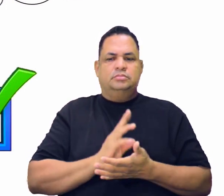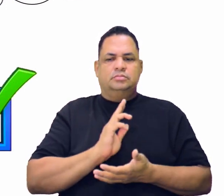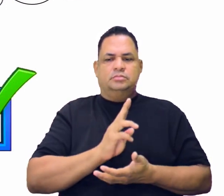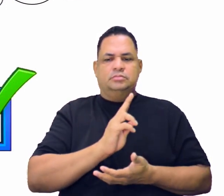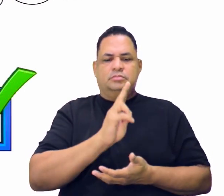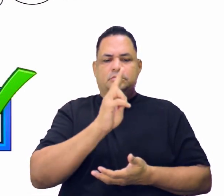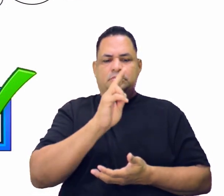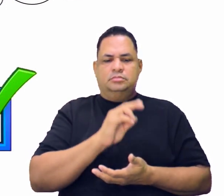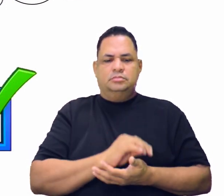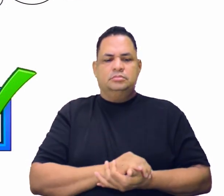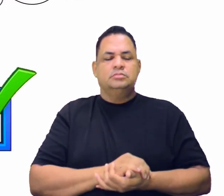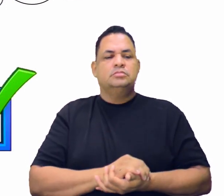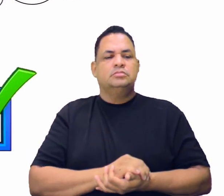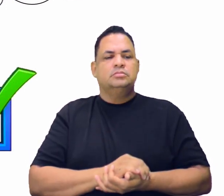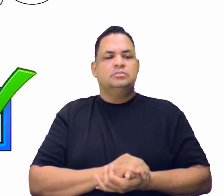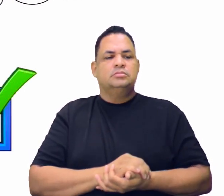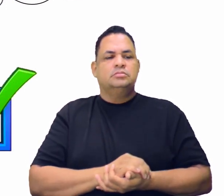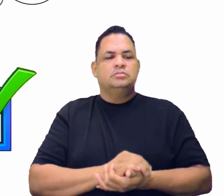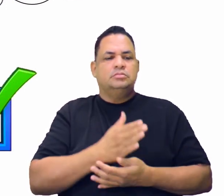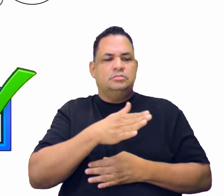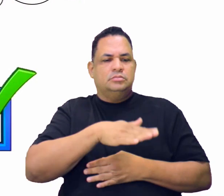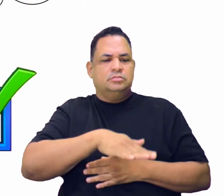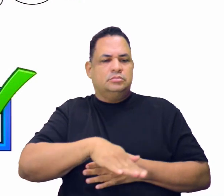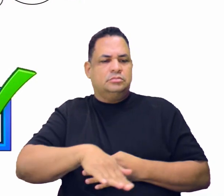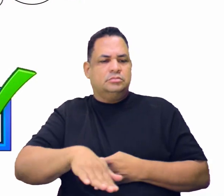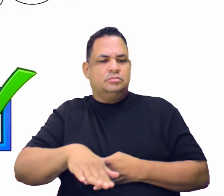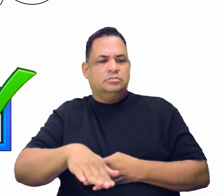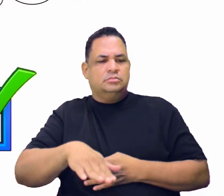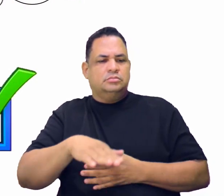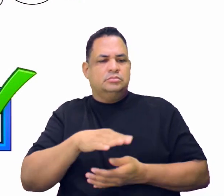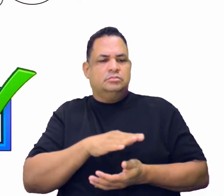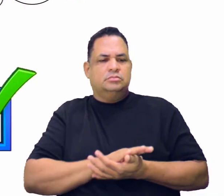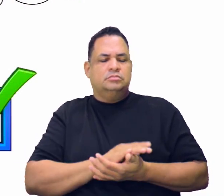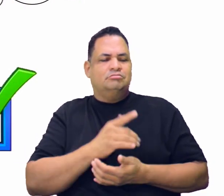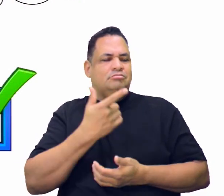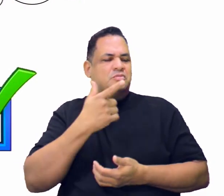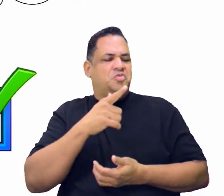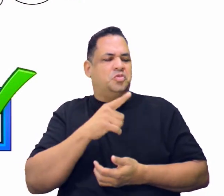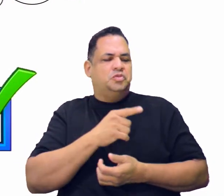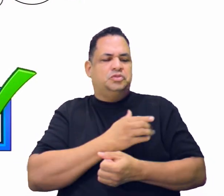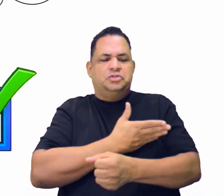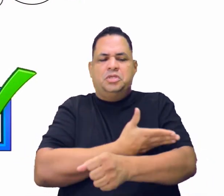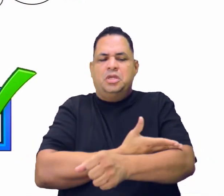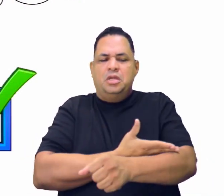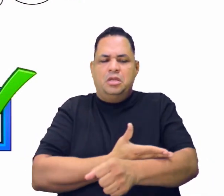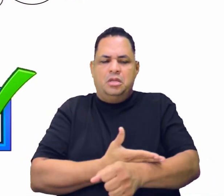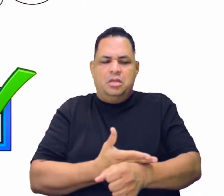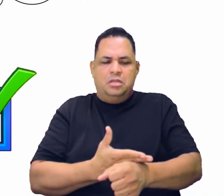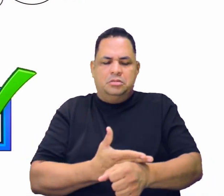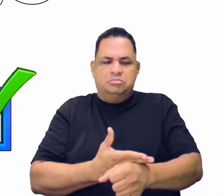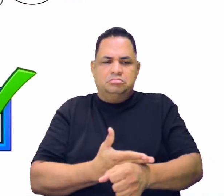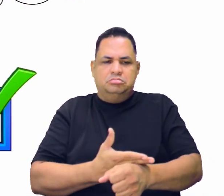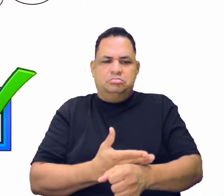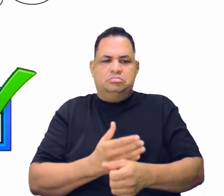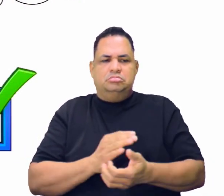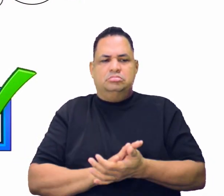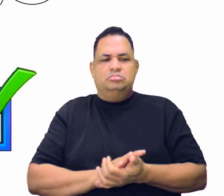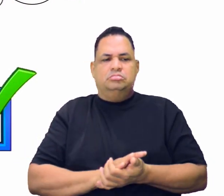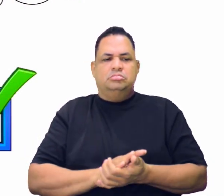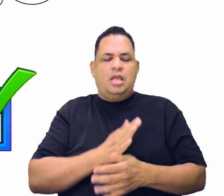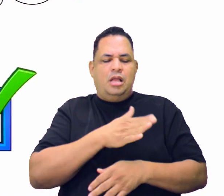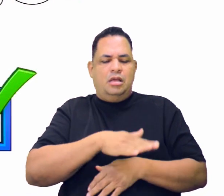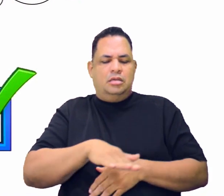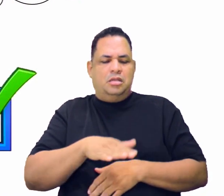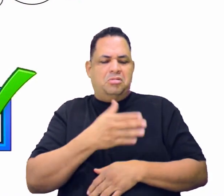Vamos lá. A criança era muito mal educada. A criança era muito